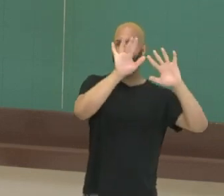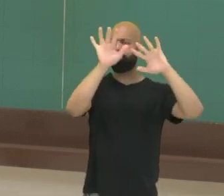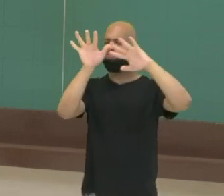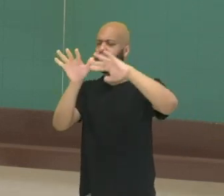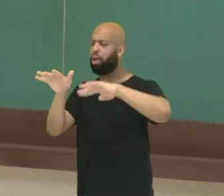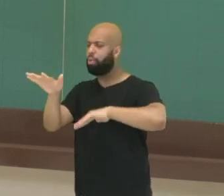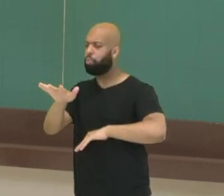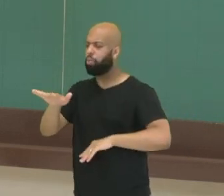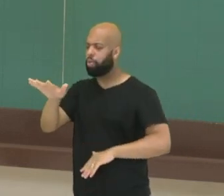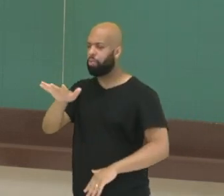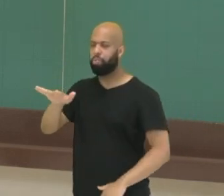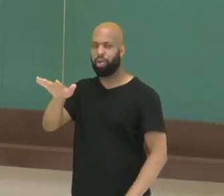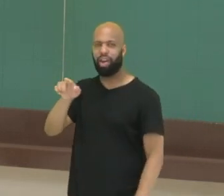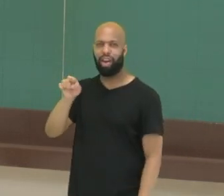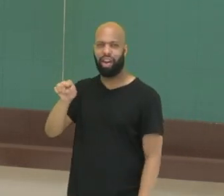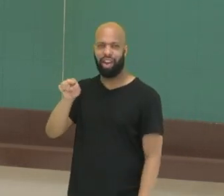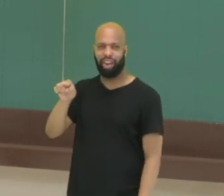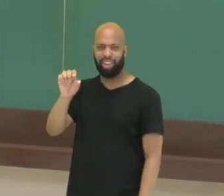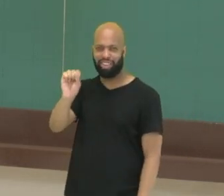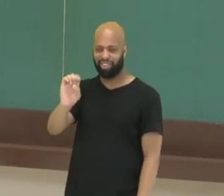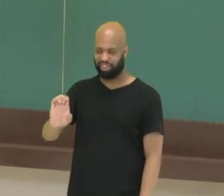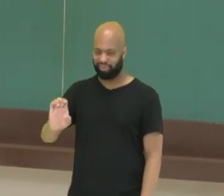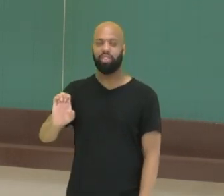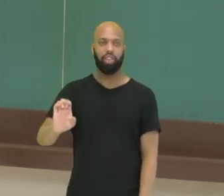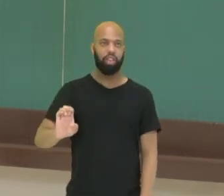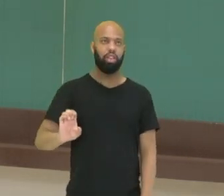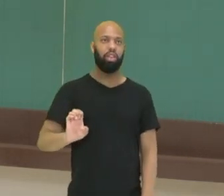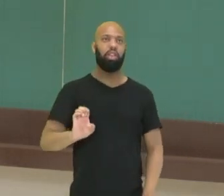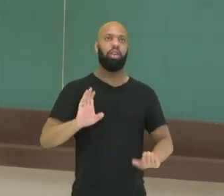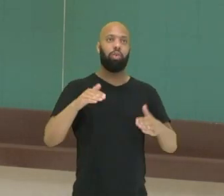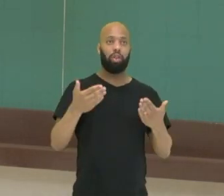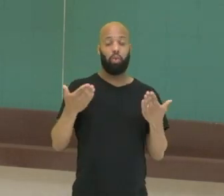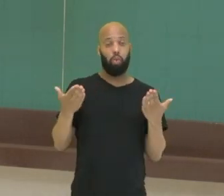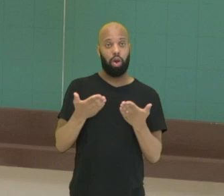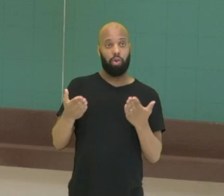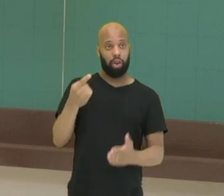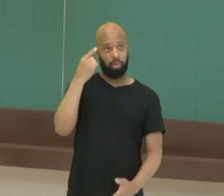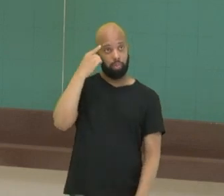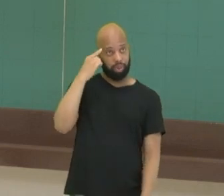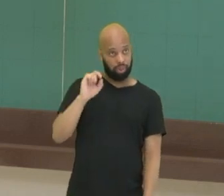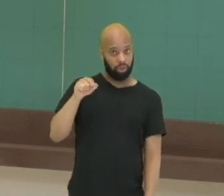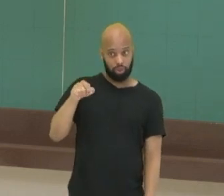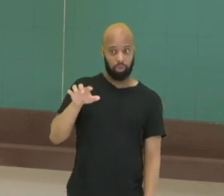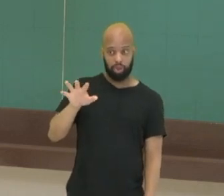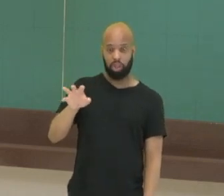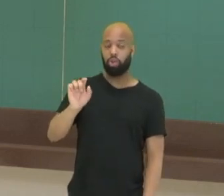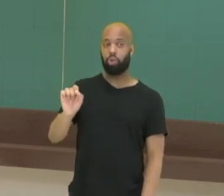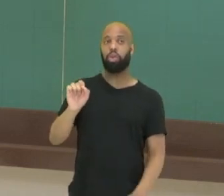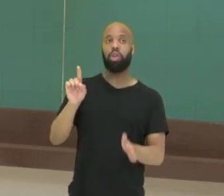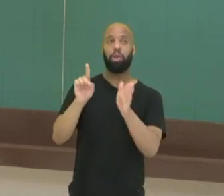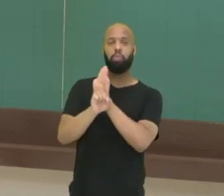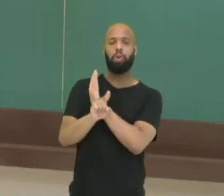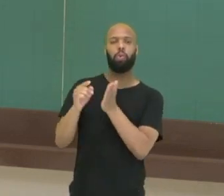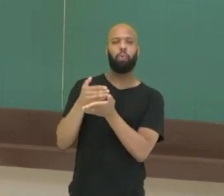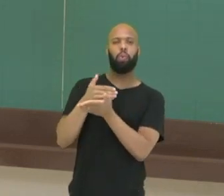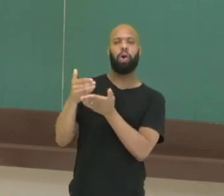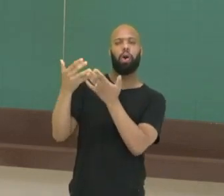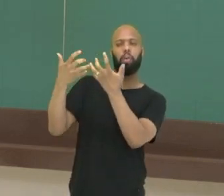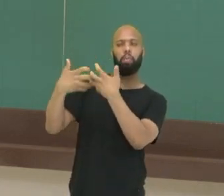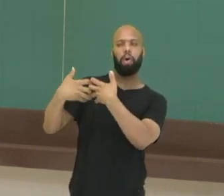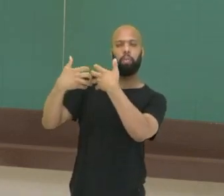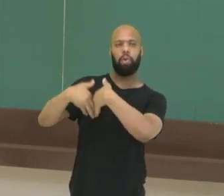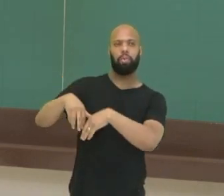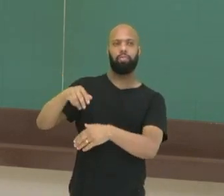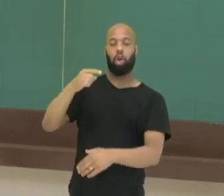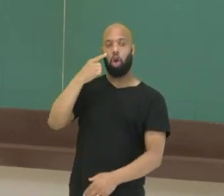dessa porção do território brasileiro? E aí pensamos também ali numa perguntinha inicial, né, trazendo